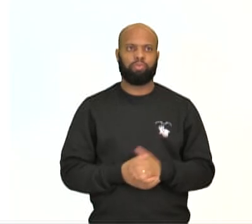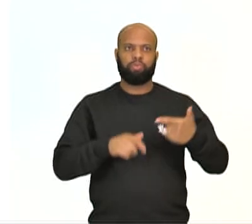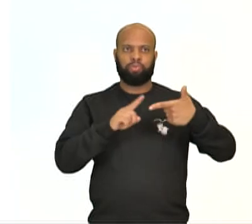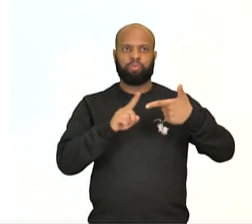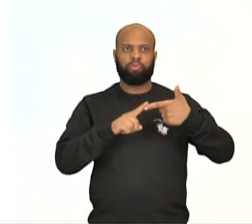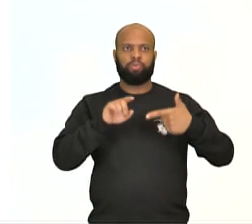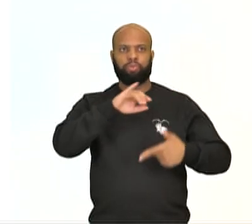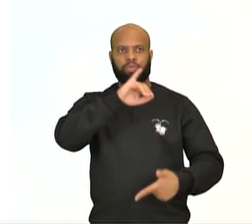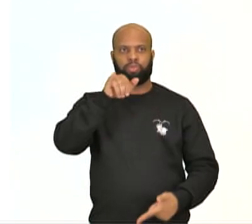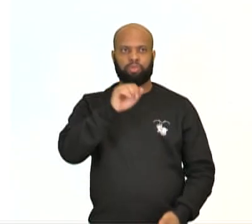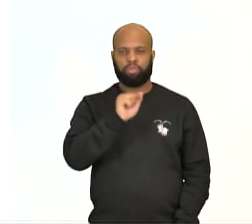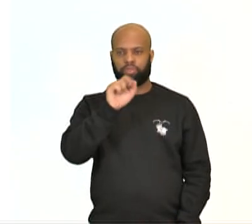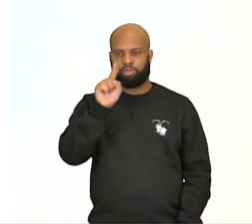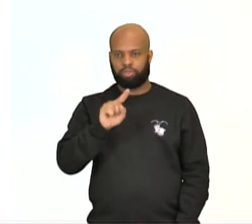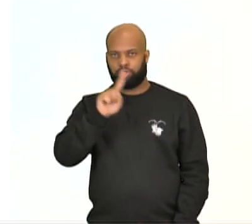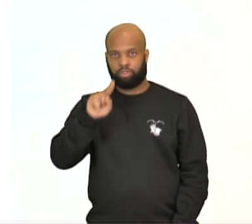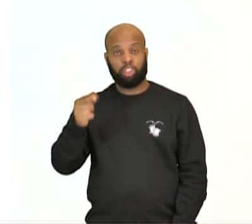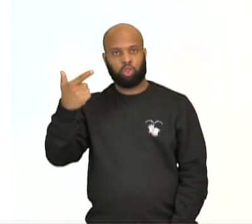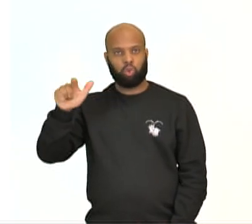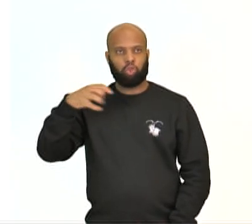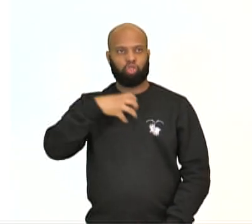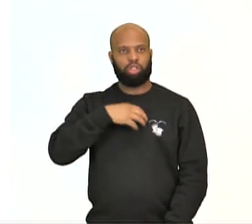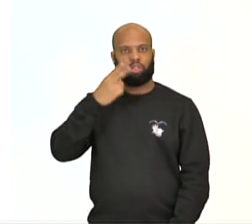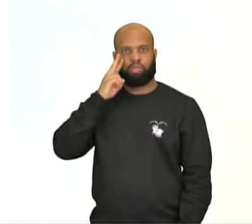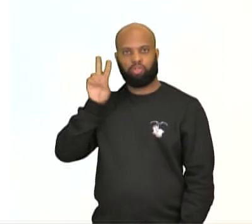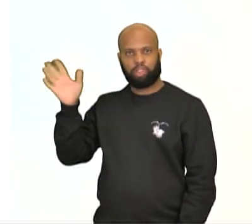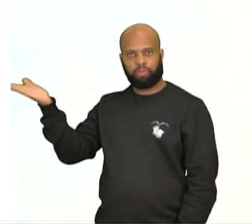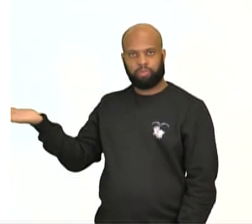o jazz, é outro estilo.